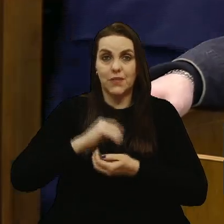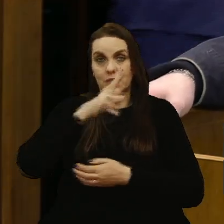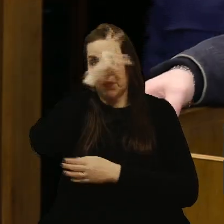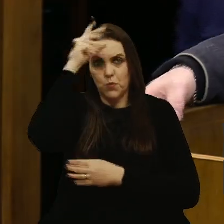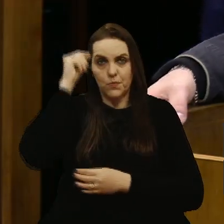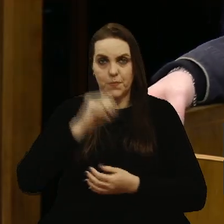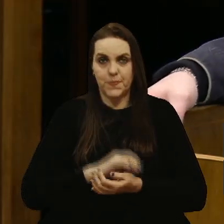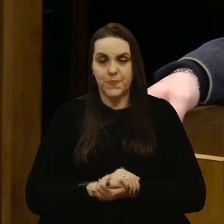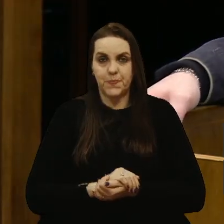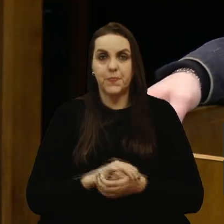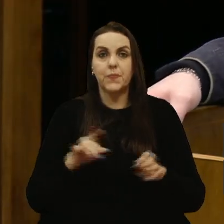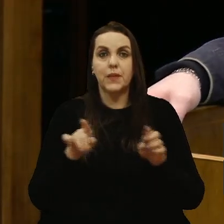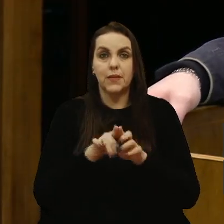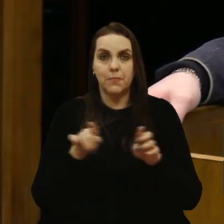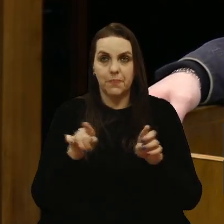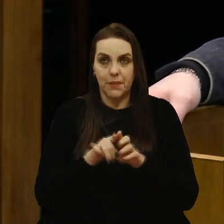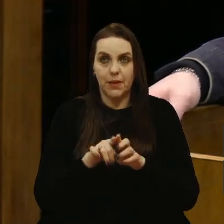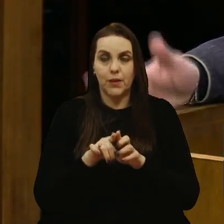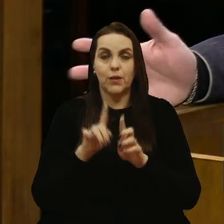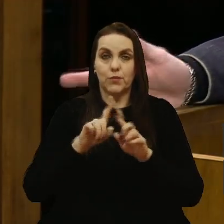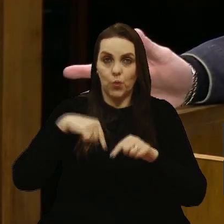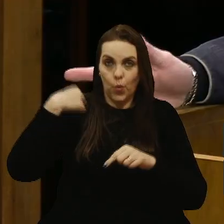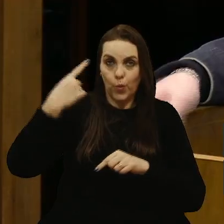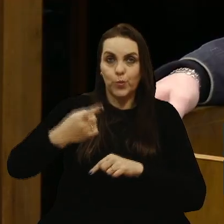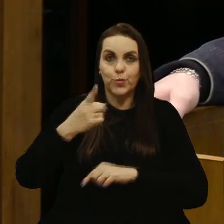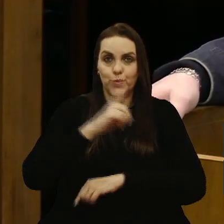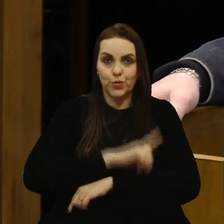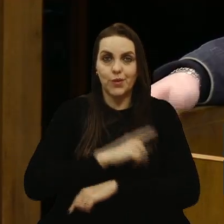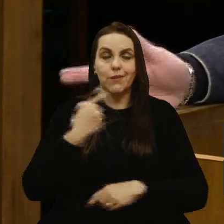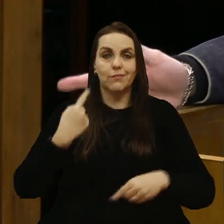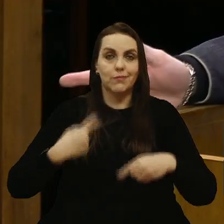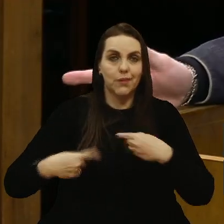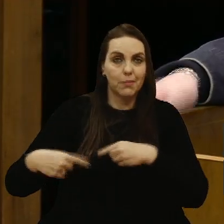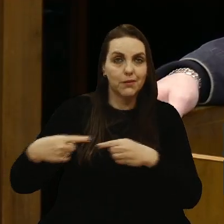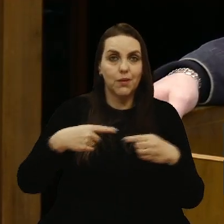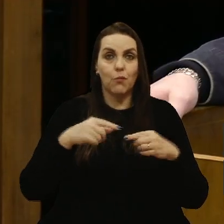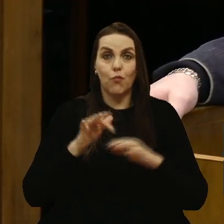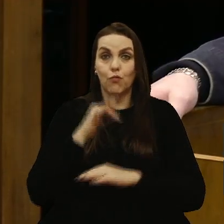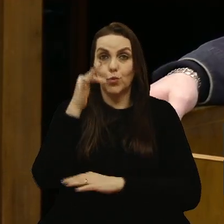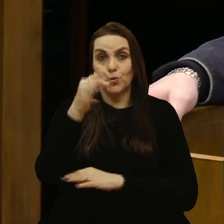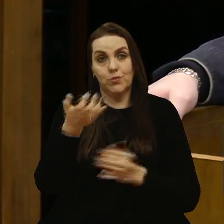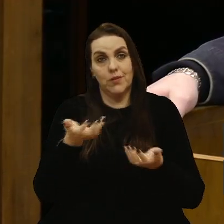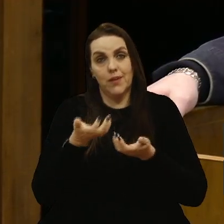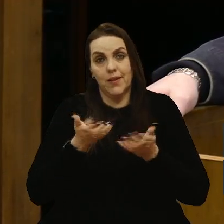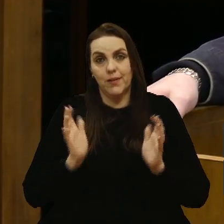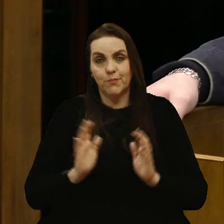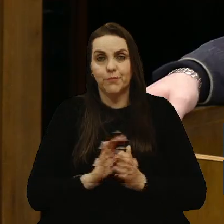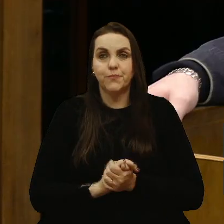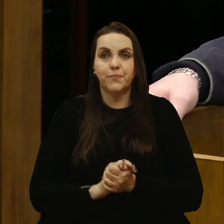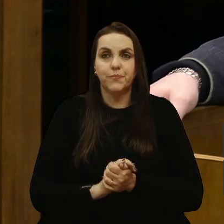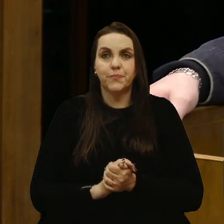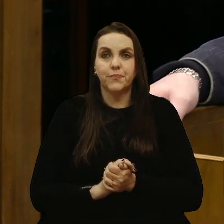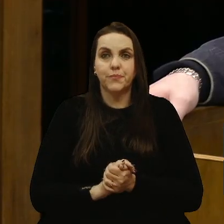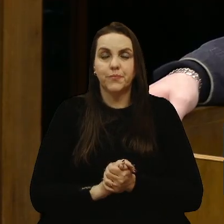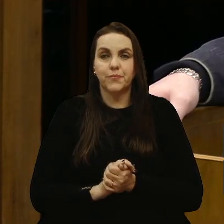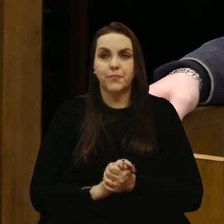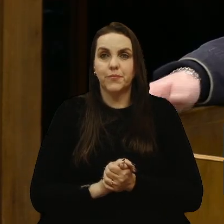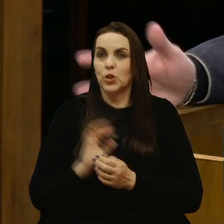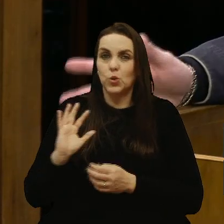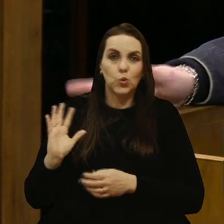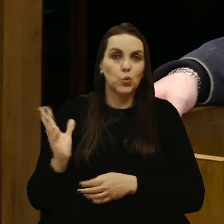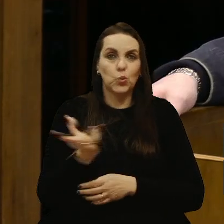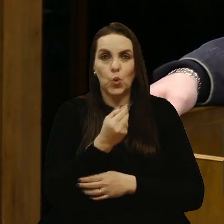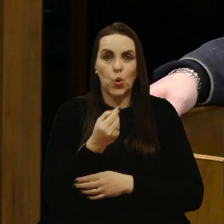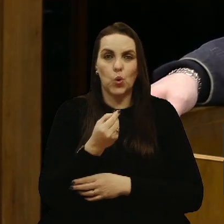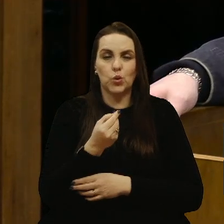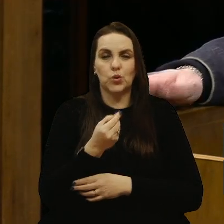municipais. E também, no dia seguinte, debatemos sobre o futuro que nós queremos, e aí envolveu todas as